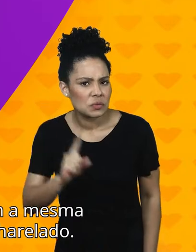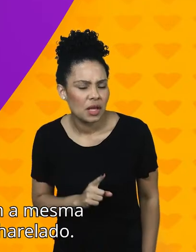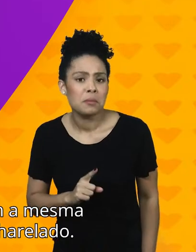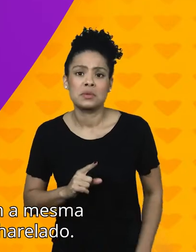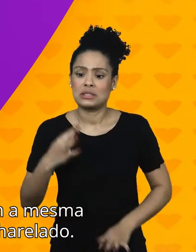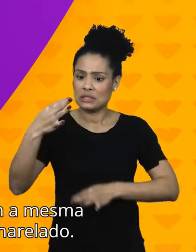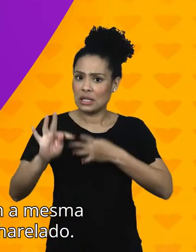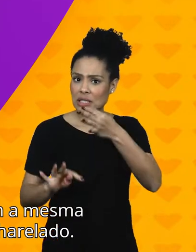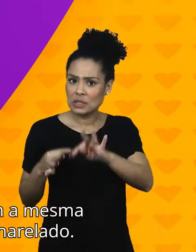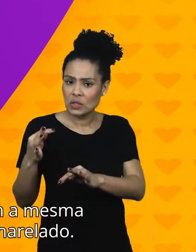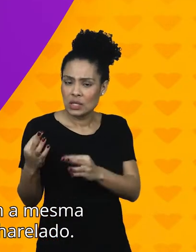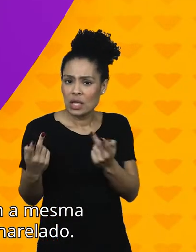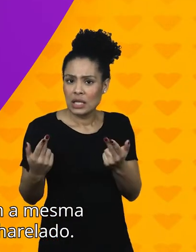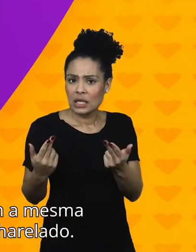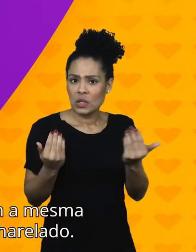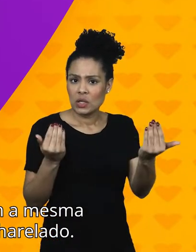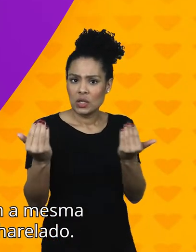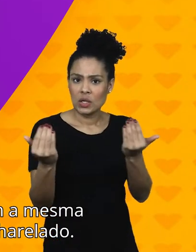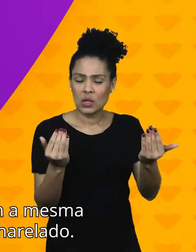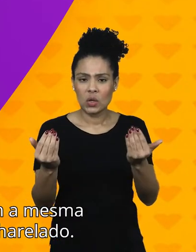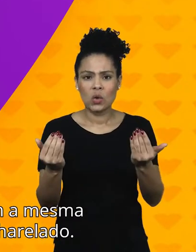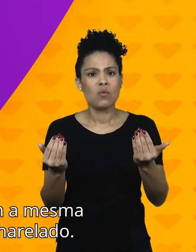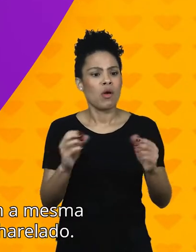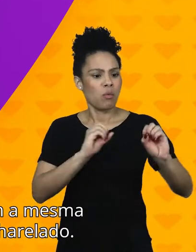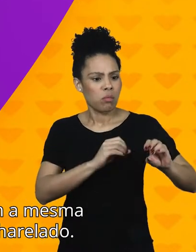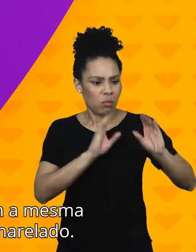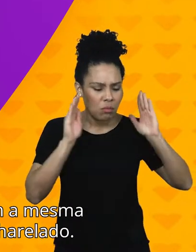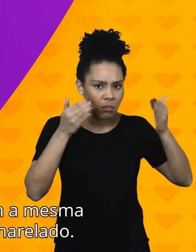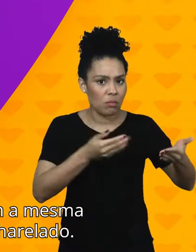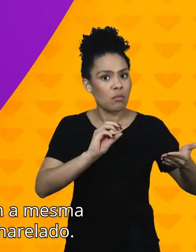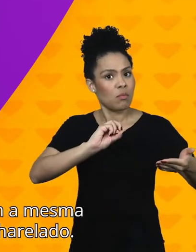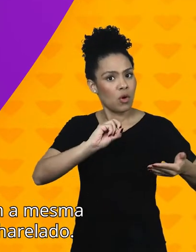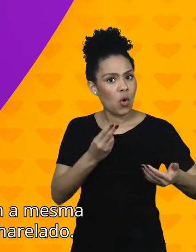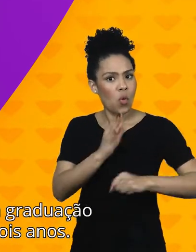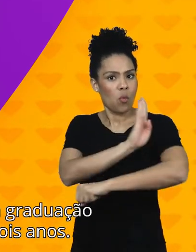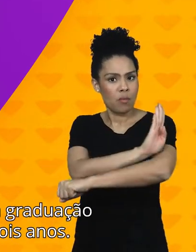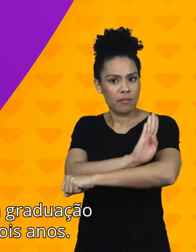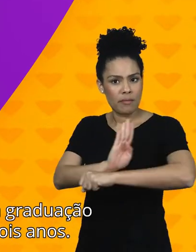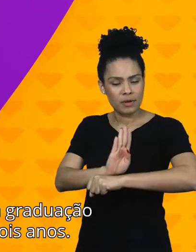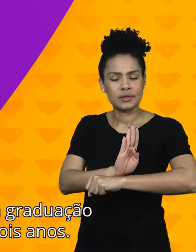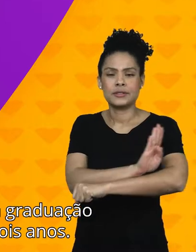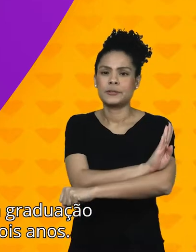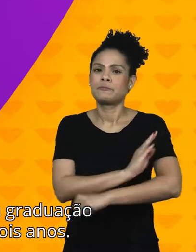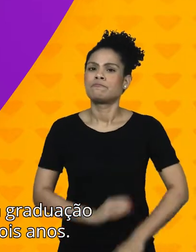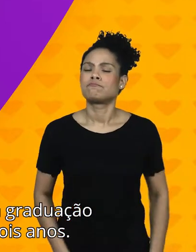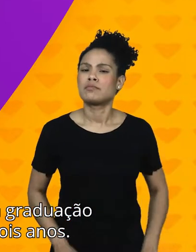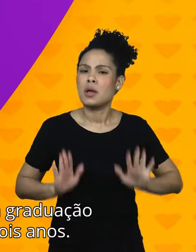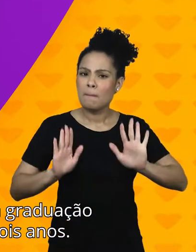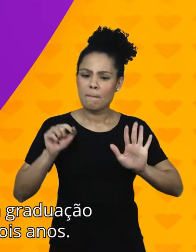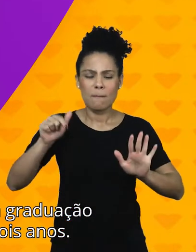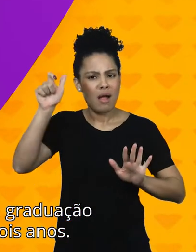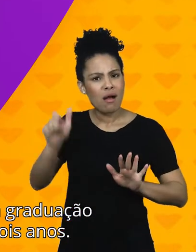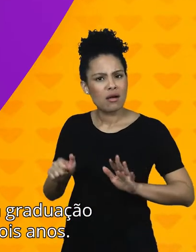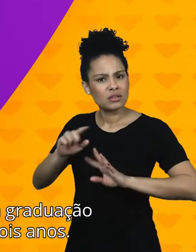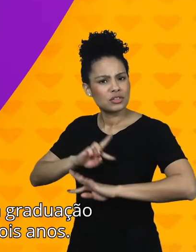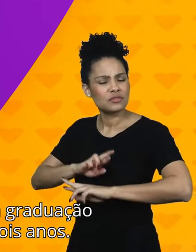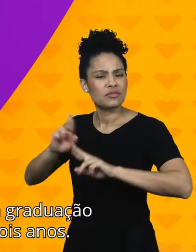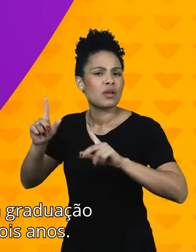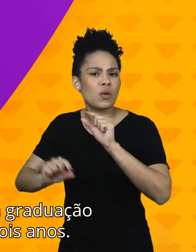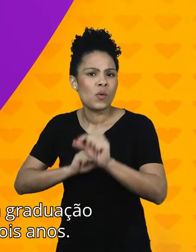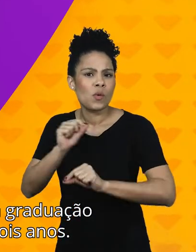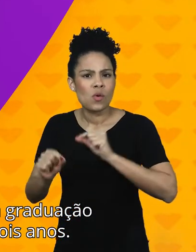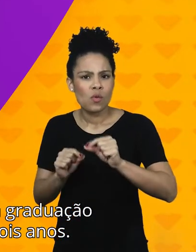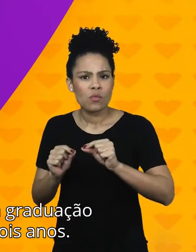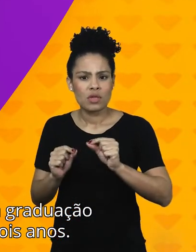sabe, o Tecnólogo tem a mesma validade de uma licenciatura ou bacharelado. O diferencial de um Tecnólogo é fazer a